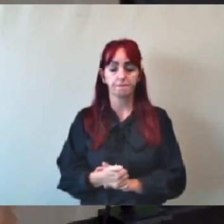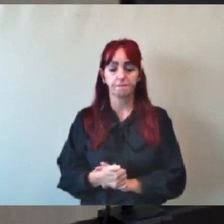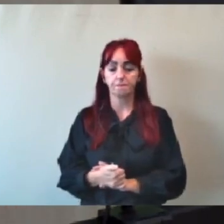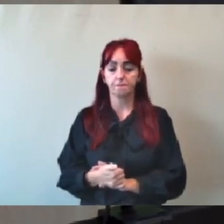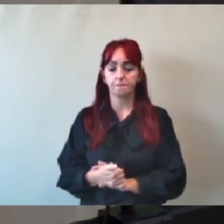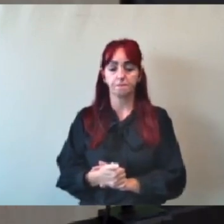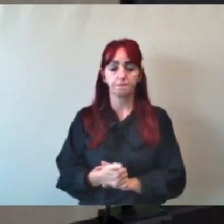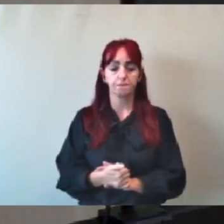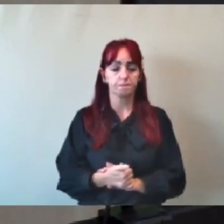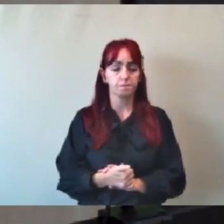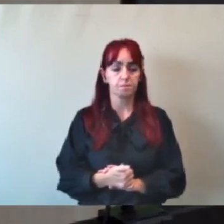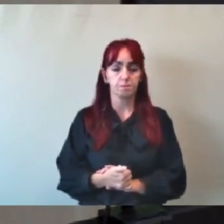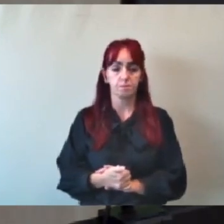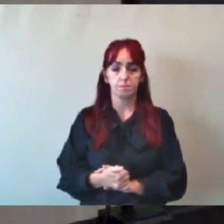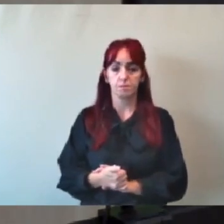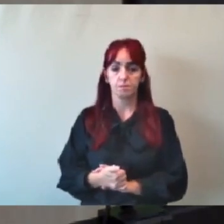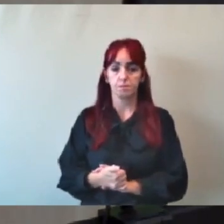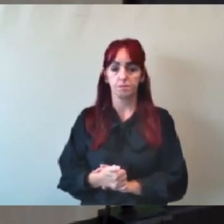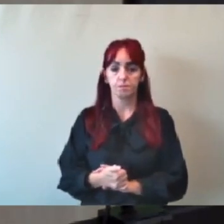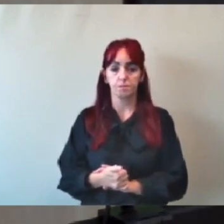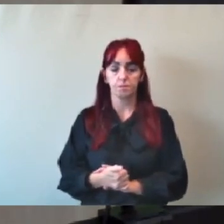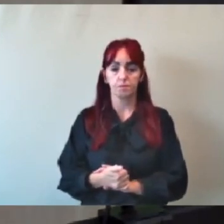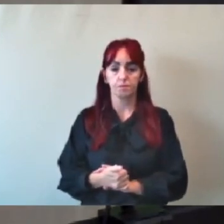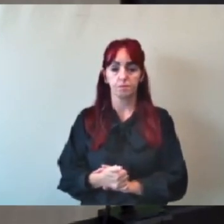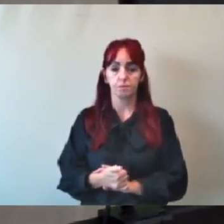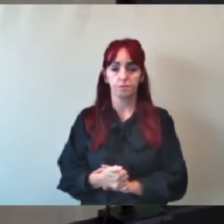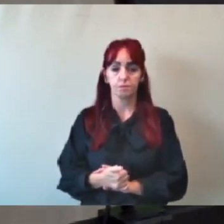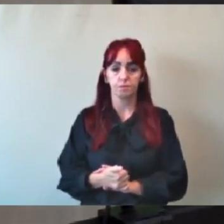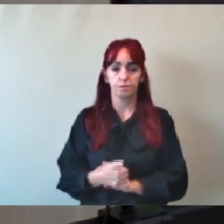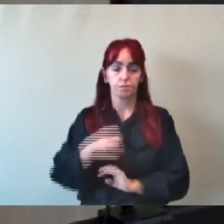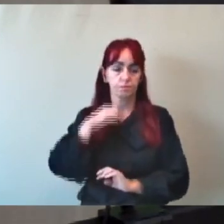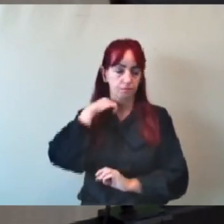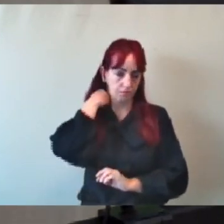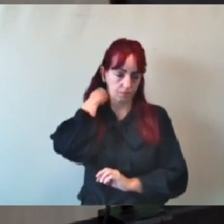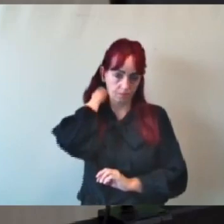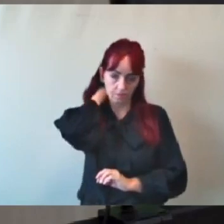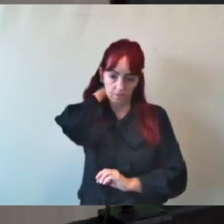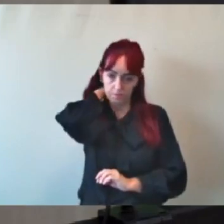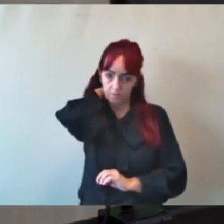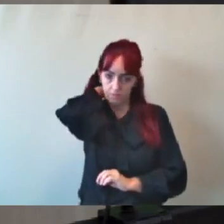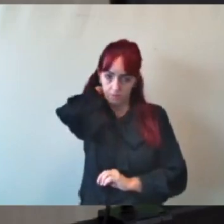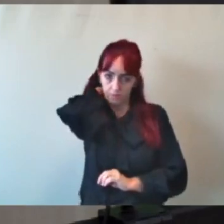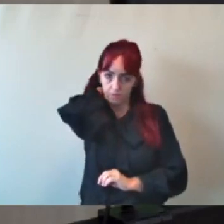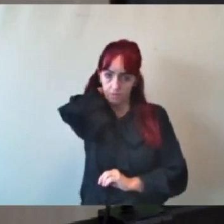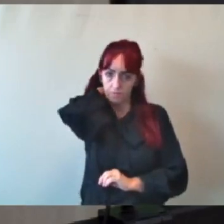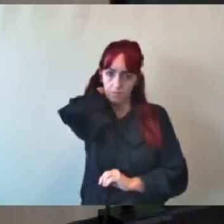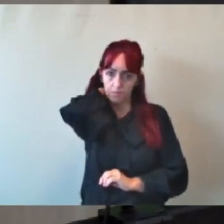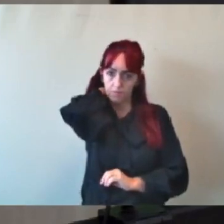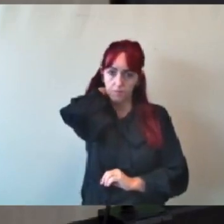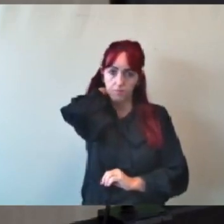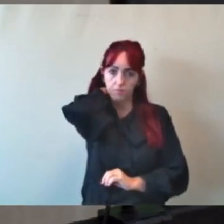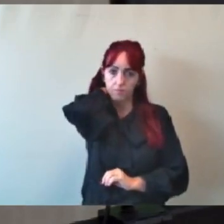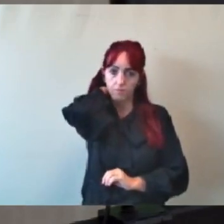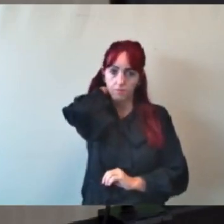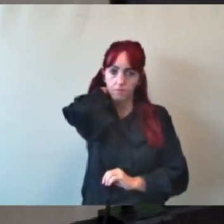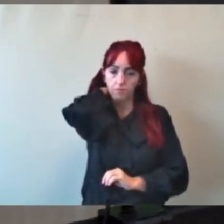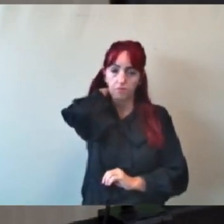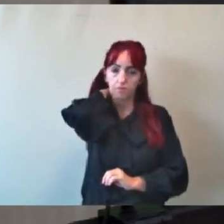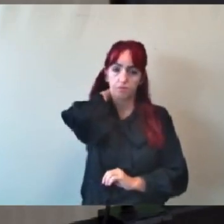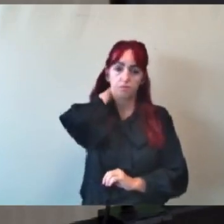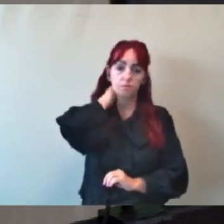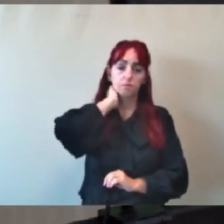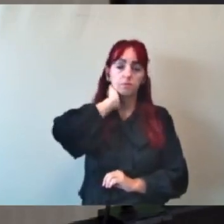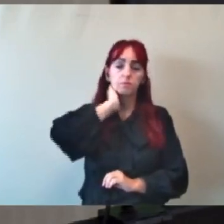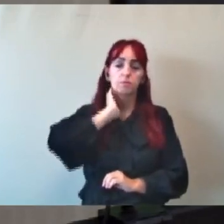Ok. Não, mas. Porque aqui está falando de DETRAN? Não, é porque isso aqui é o pessoal do Parlamento Jovem. Mas aí, quando o